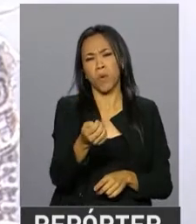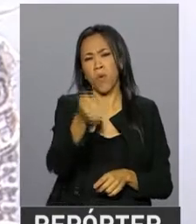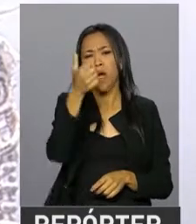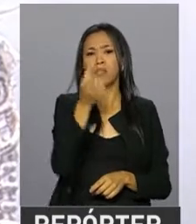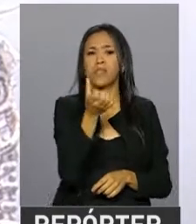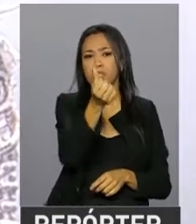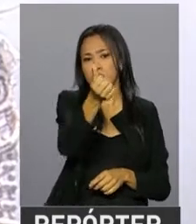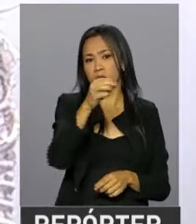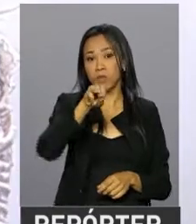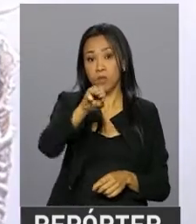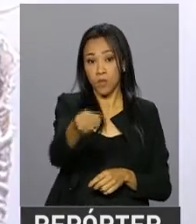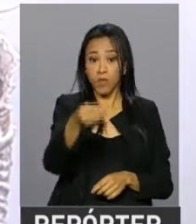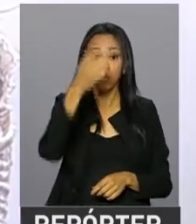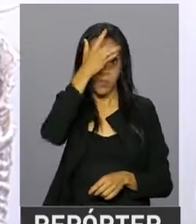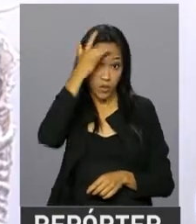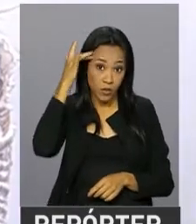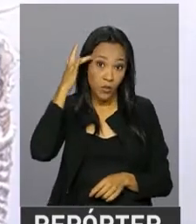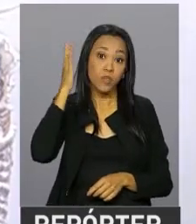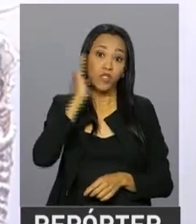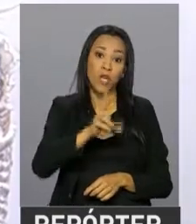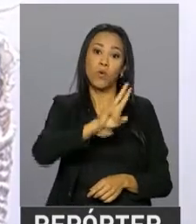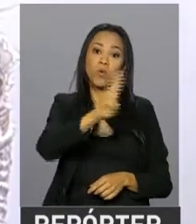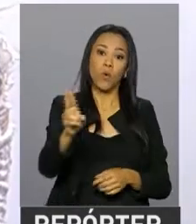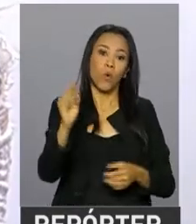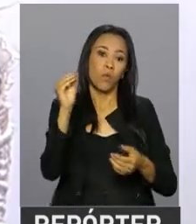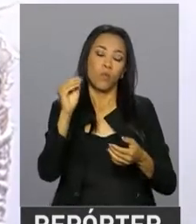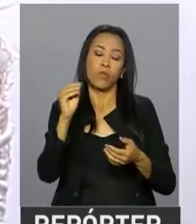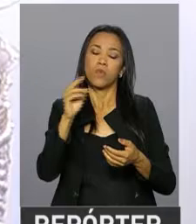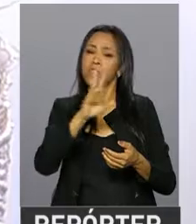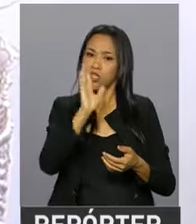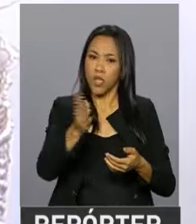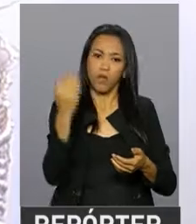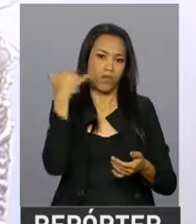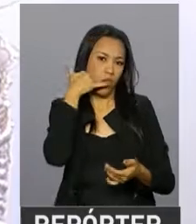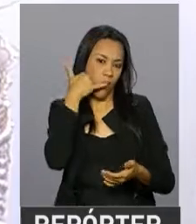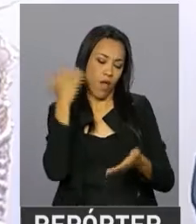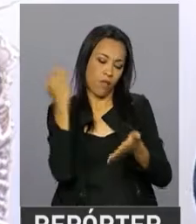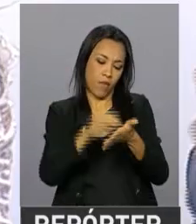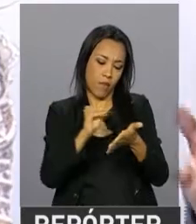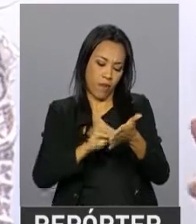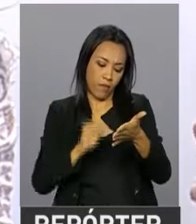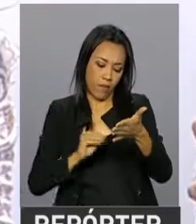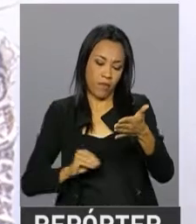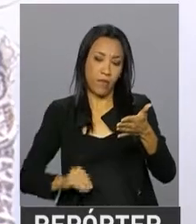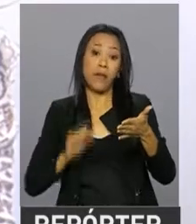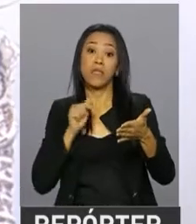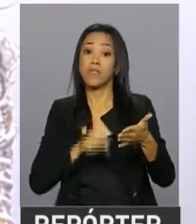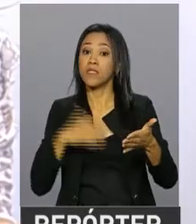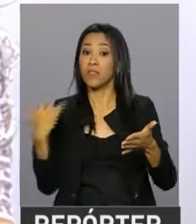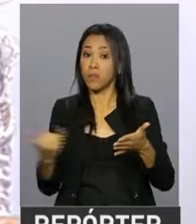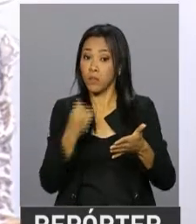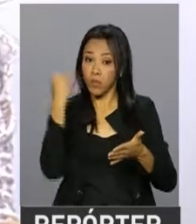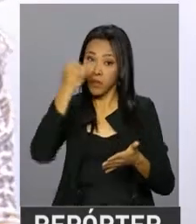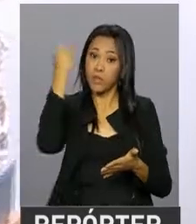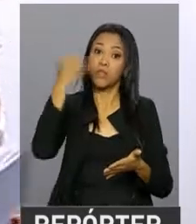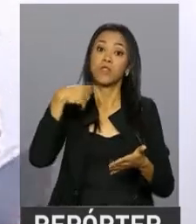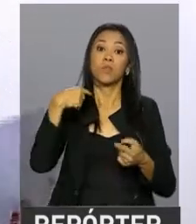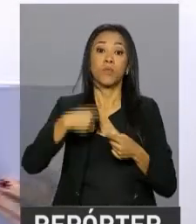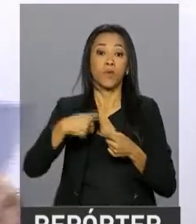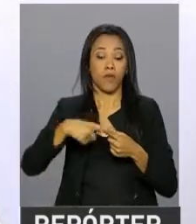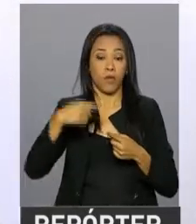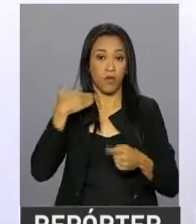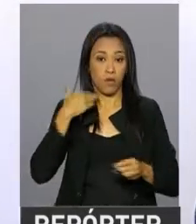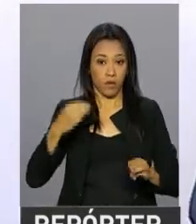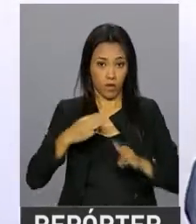milhões de trabalhadores cadastraram seu telefone celular isso é uma coisa fundamental do trabalhador porque a